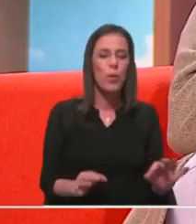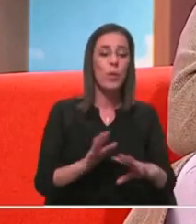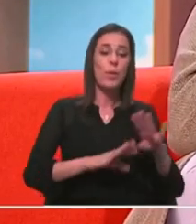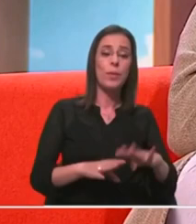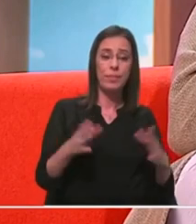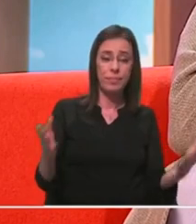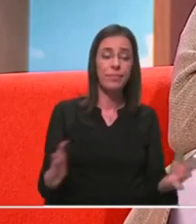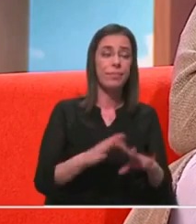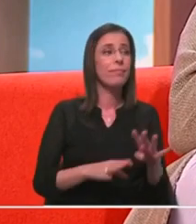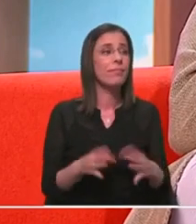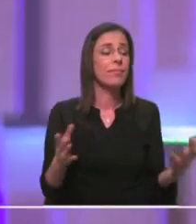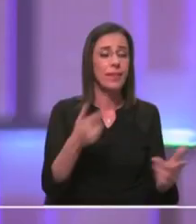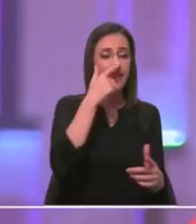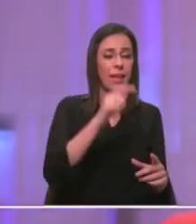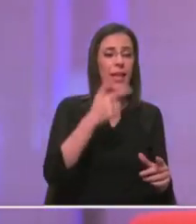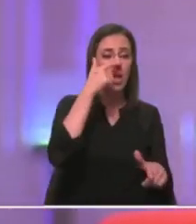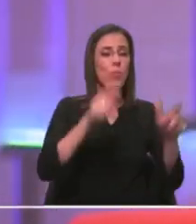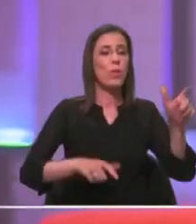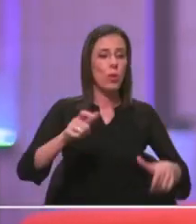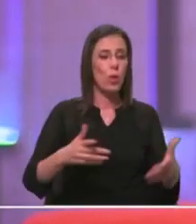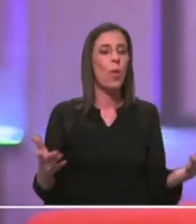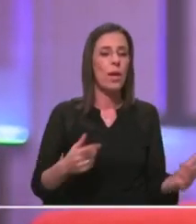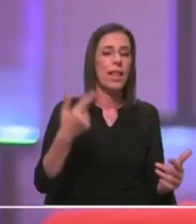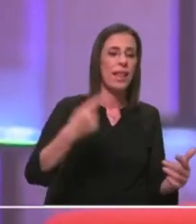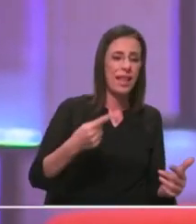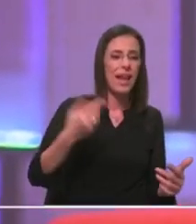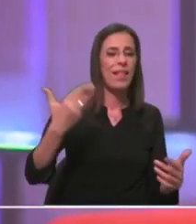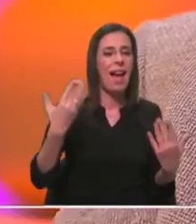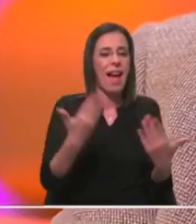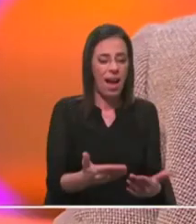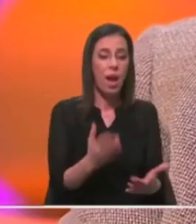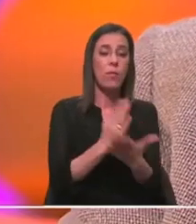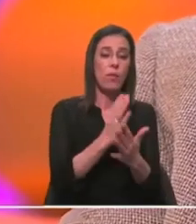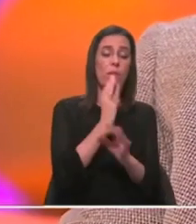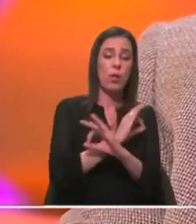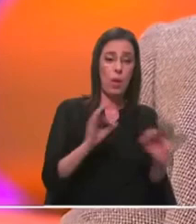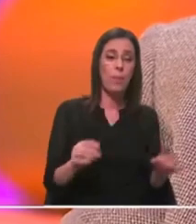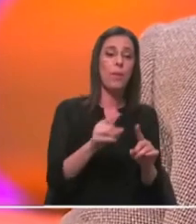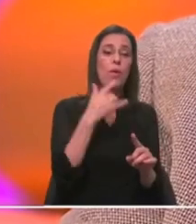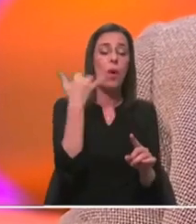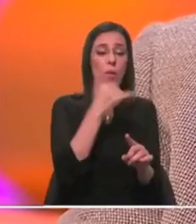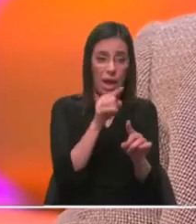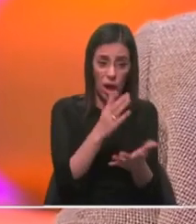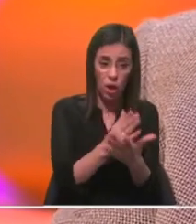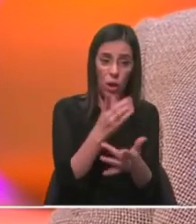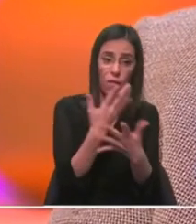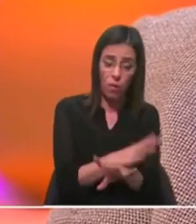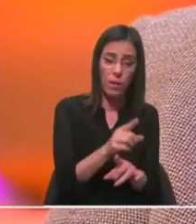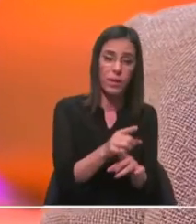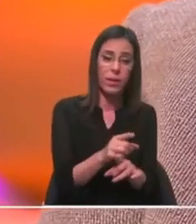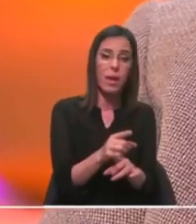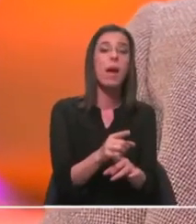fazem é assim que se faz a cidadania não é entre outra coisa Qualquer a e portanto uma escola Espetacular portanto foste muito feliz foi essa escola que tu tentaste